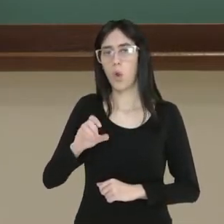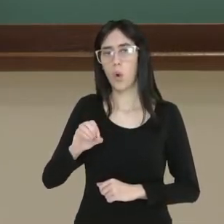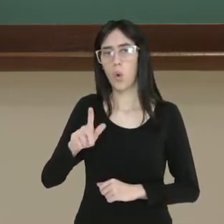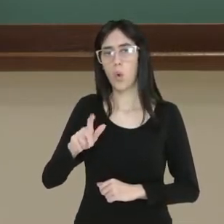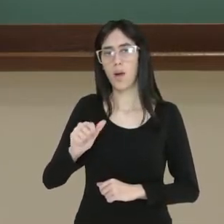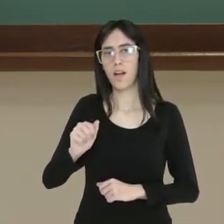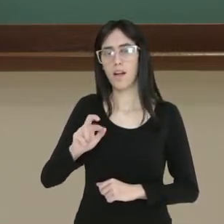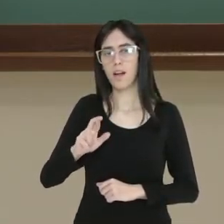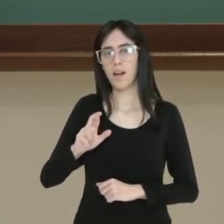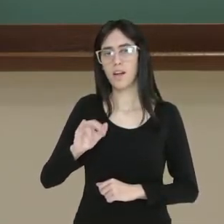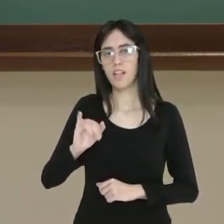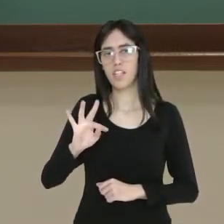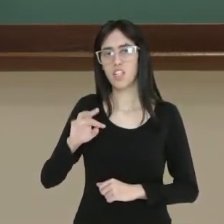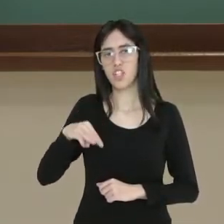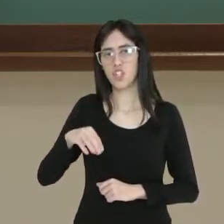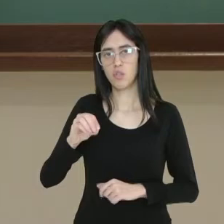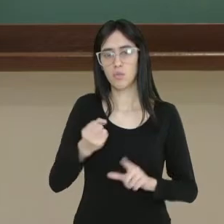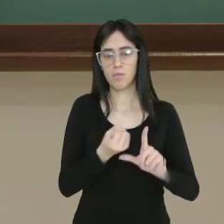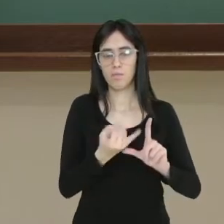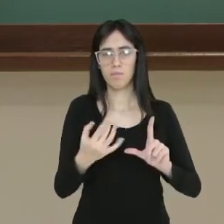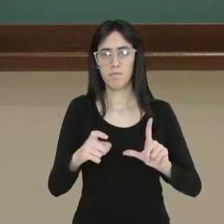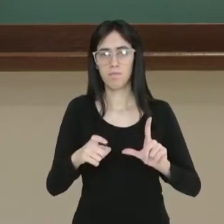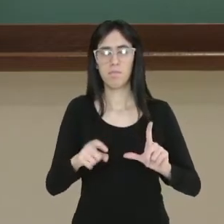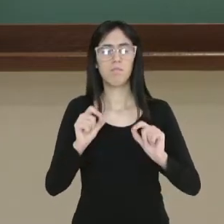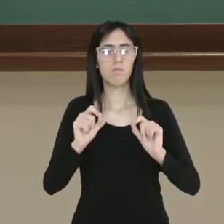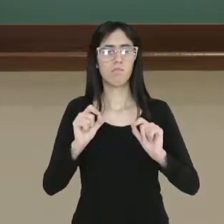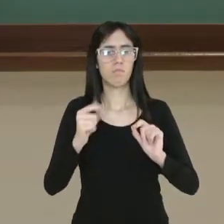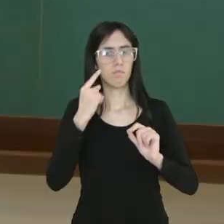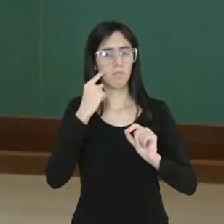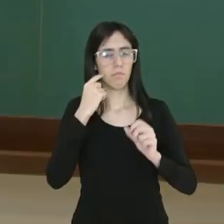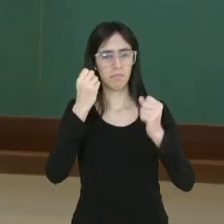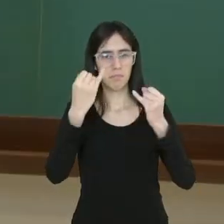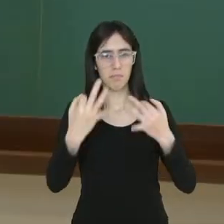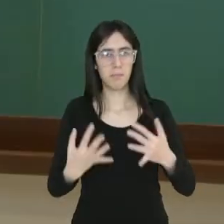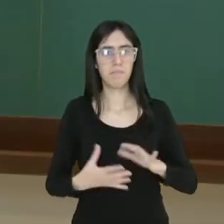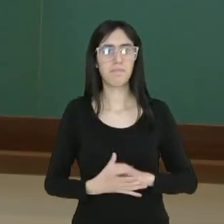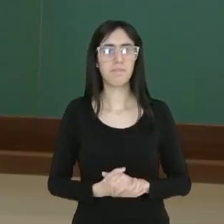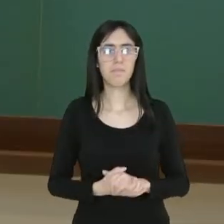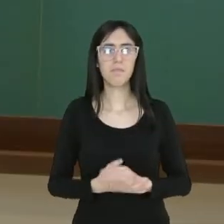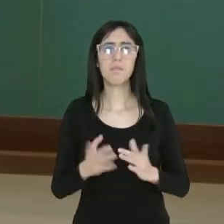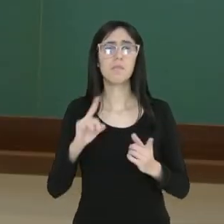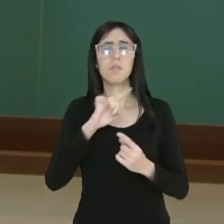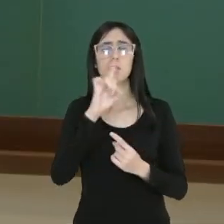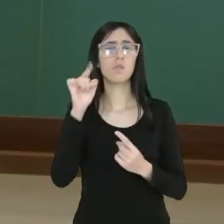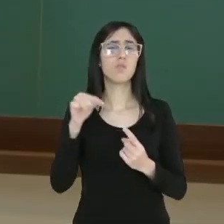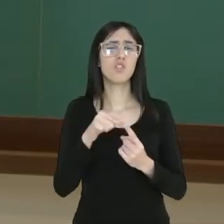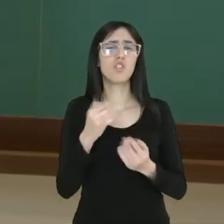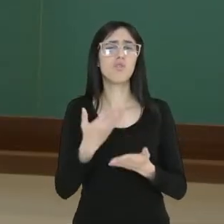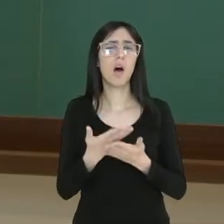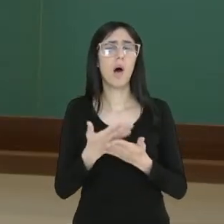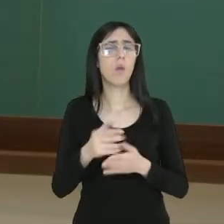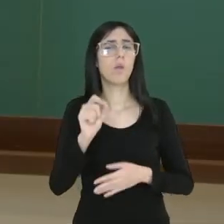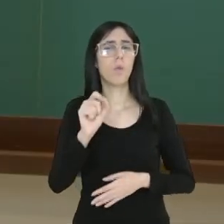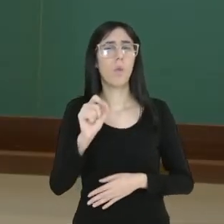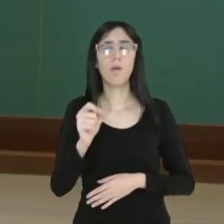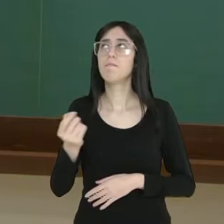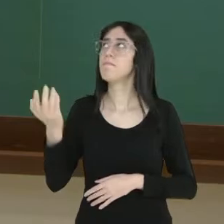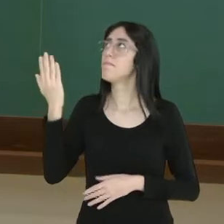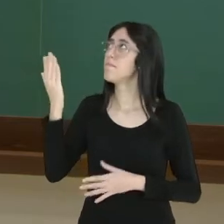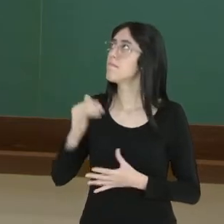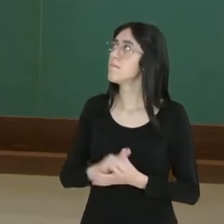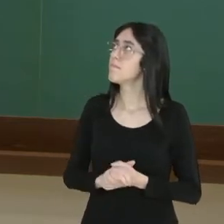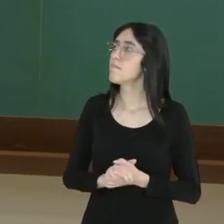do logaritmo de um número. Então, vamos lá. Quais são os objetivos da nossa aula? Os objetivos da nossa aula